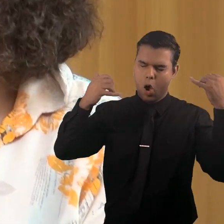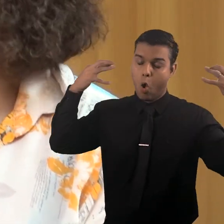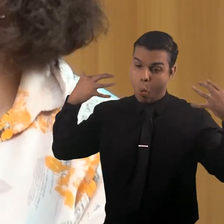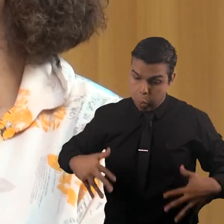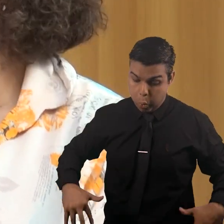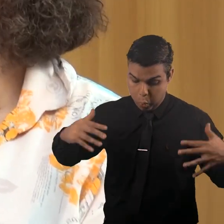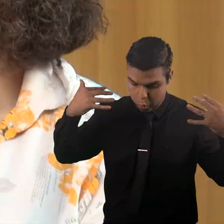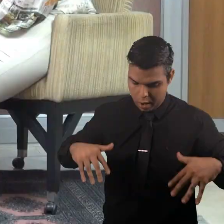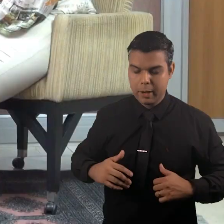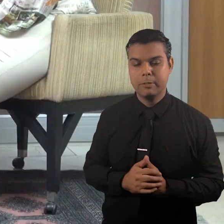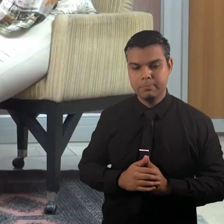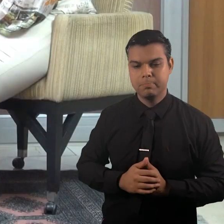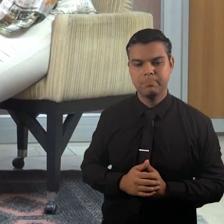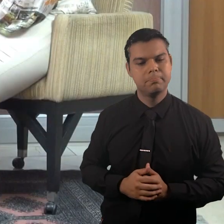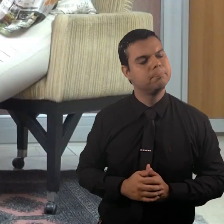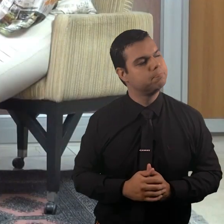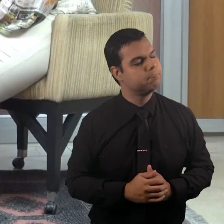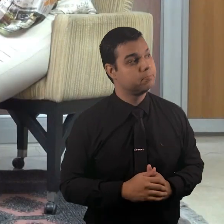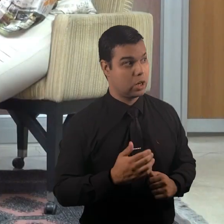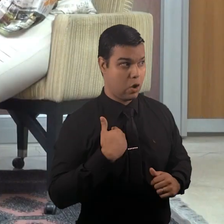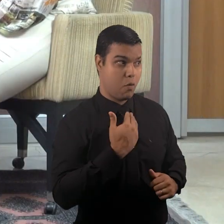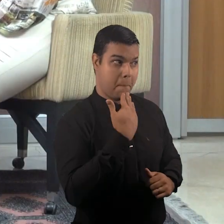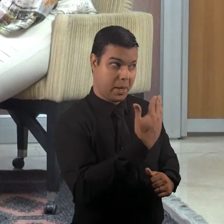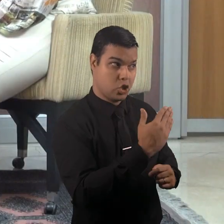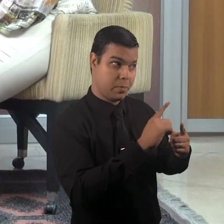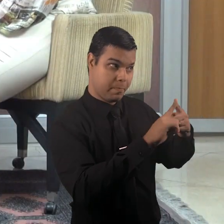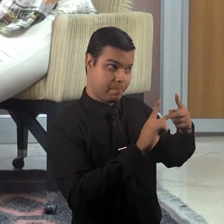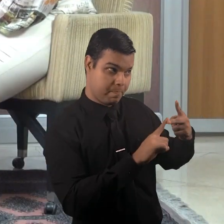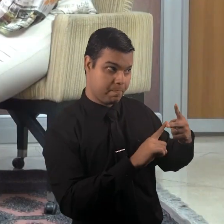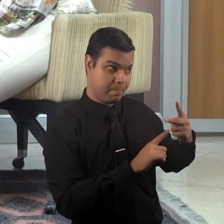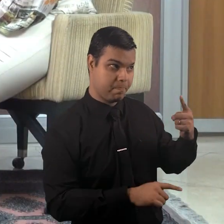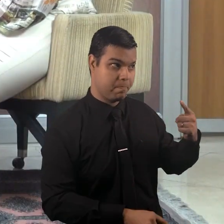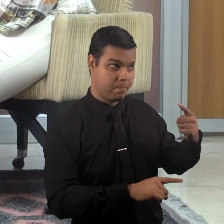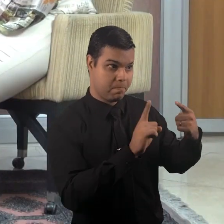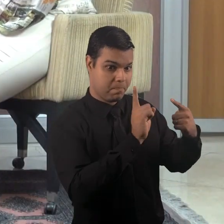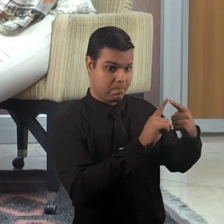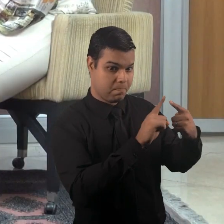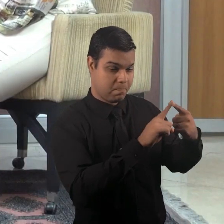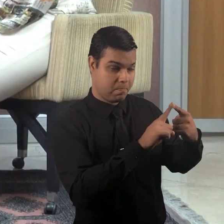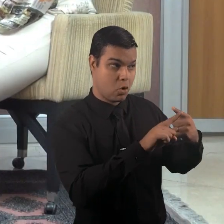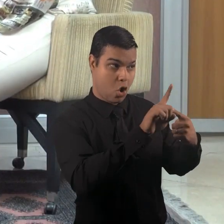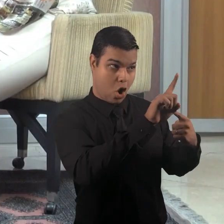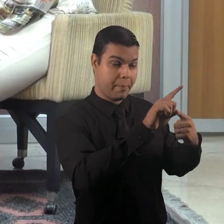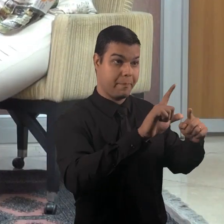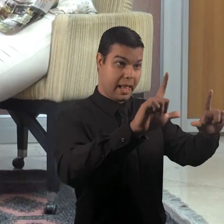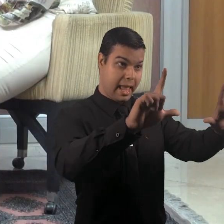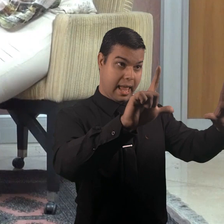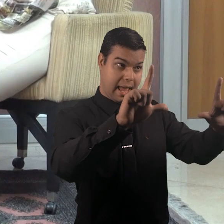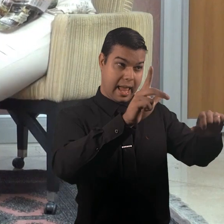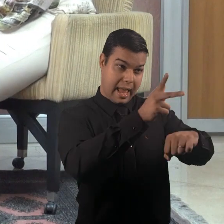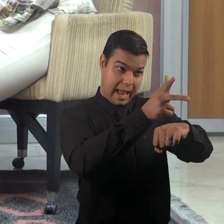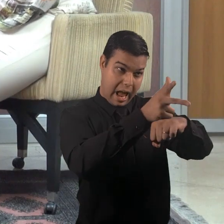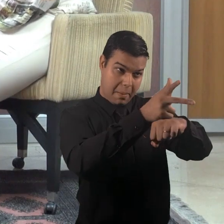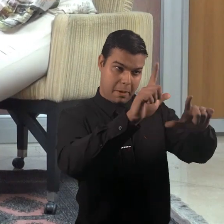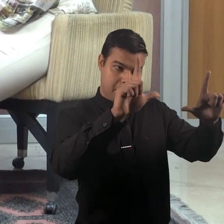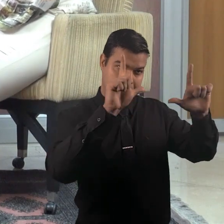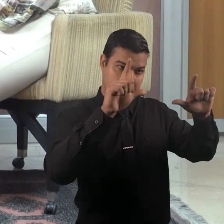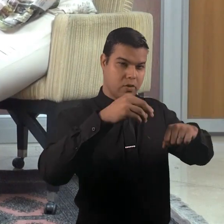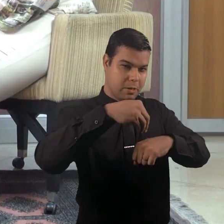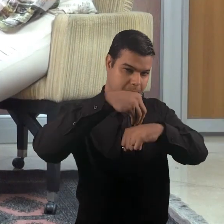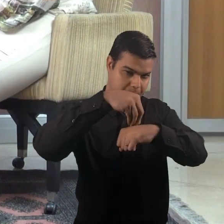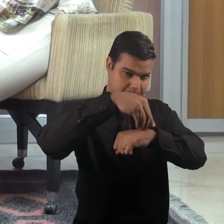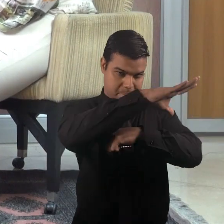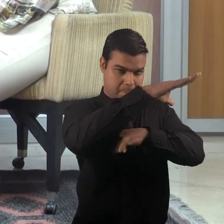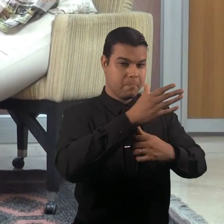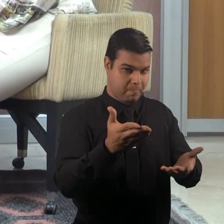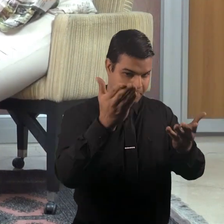só informação. Eu vou te pedir duas coisas. Primeiro, que gostaria que você olhasse para aquela câmera e você mandasse